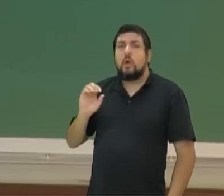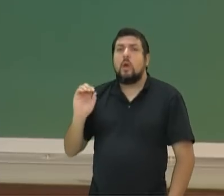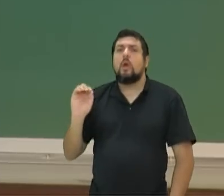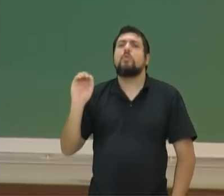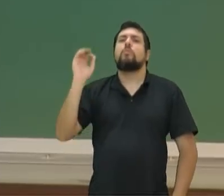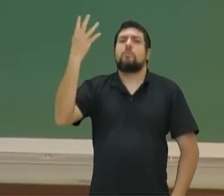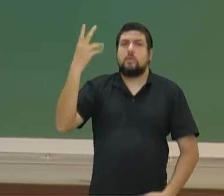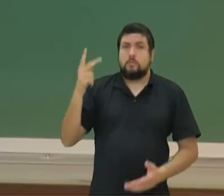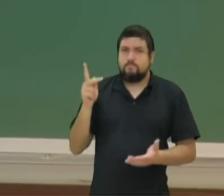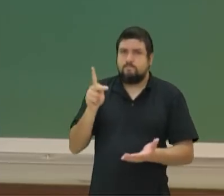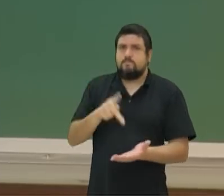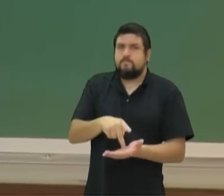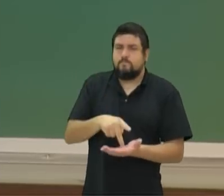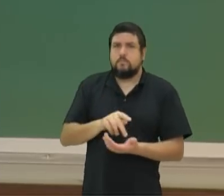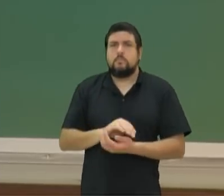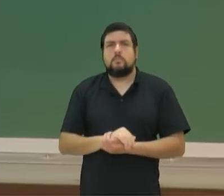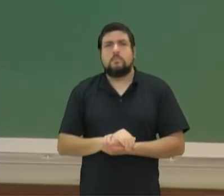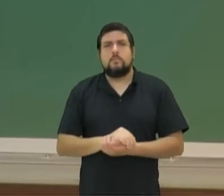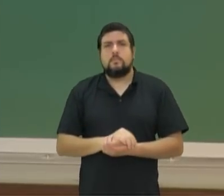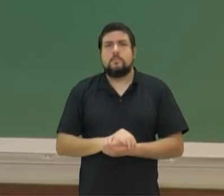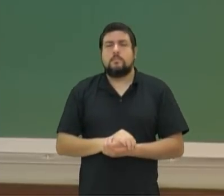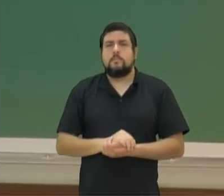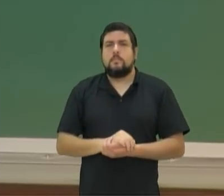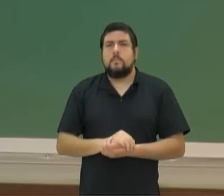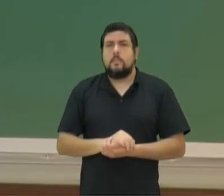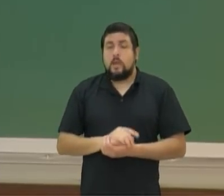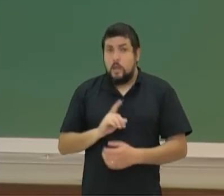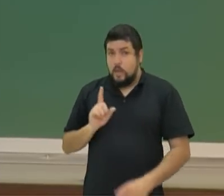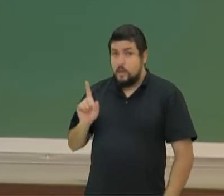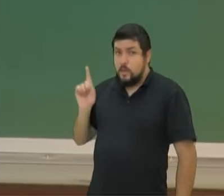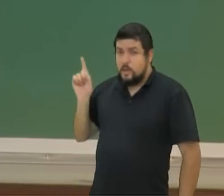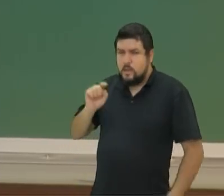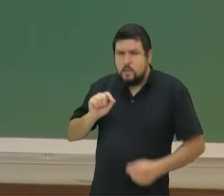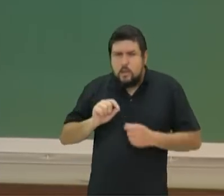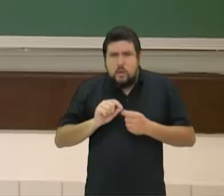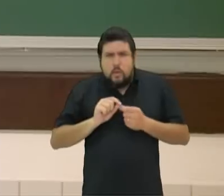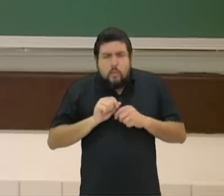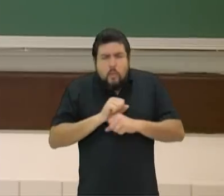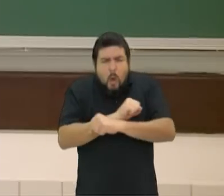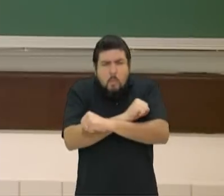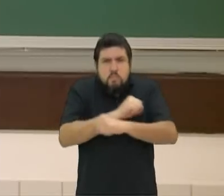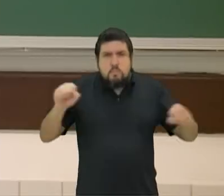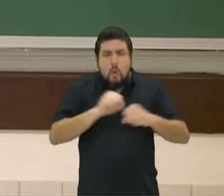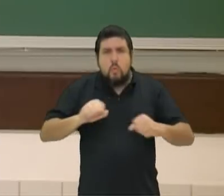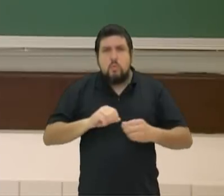por esse ponto, essa explosão deu origem ao princípio de tudo